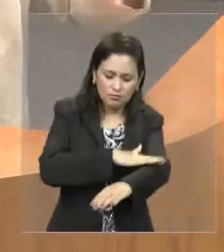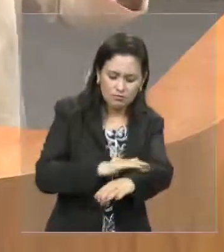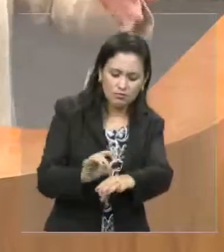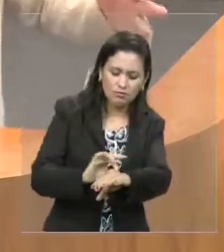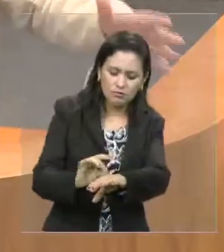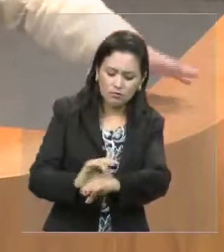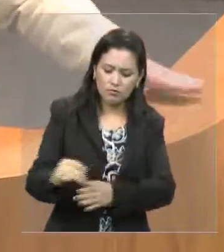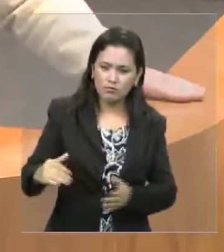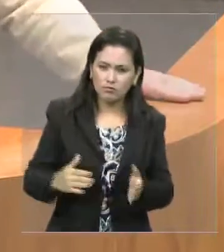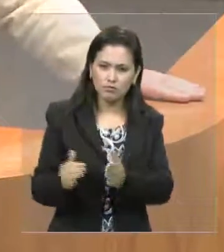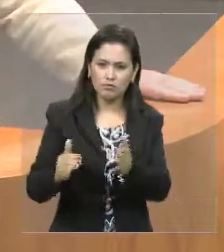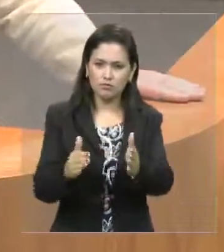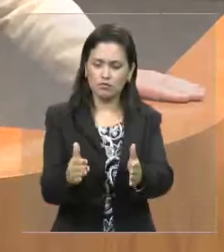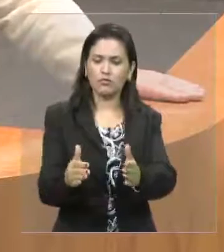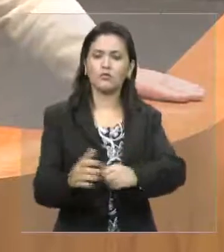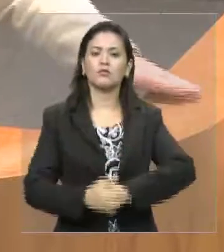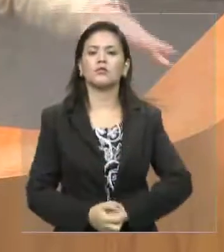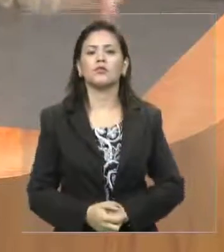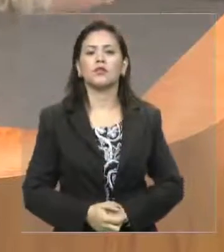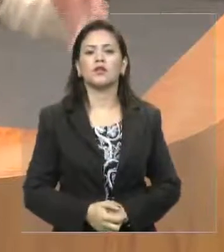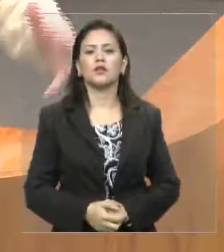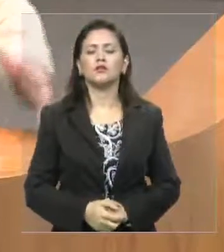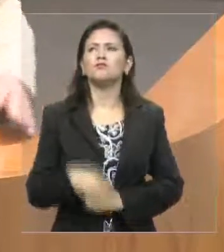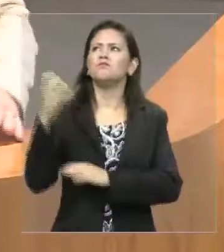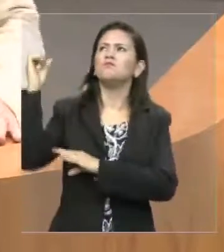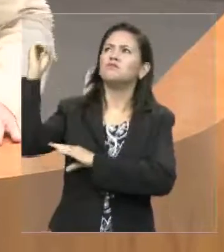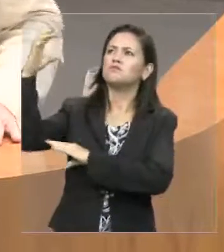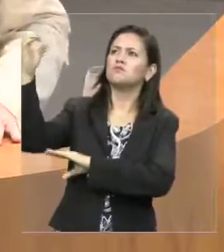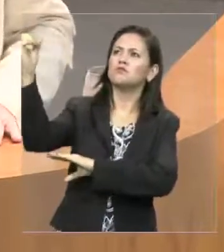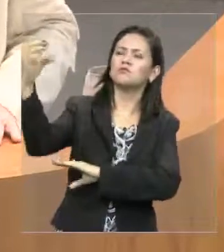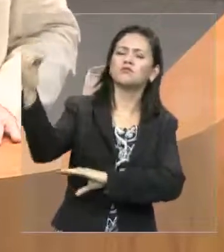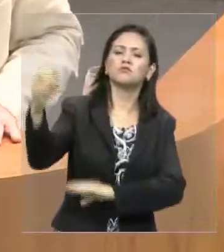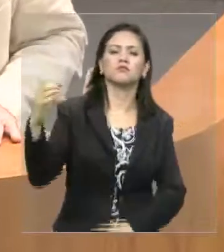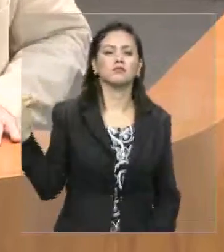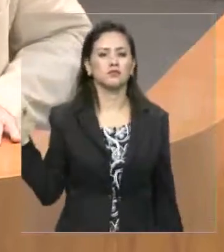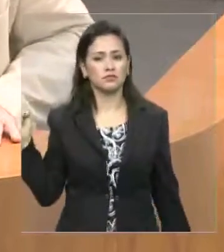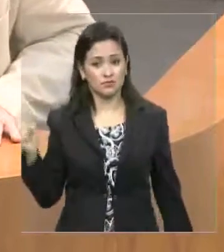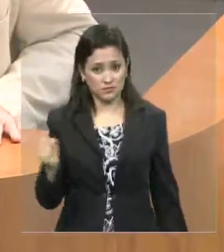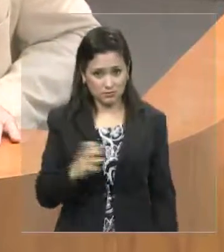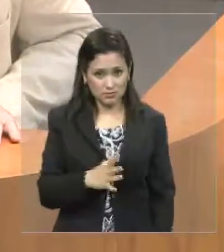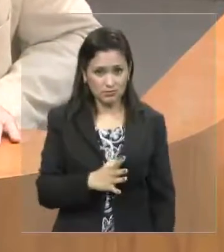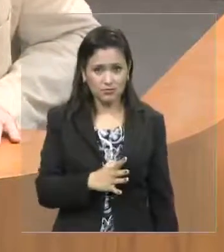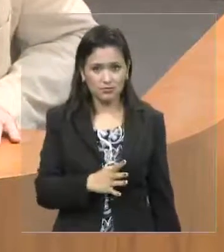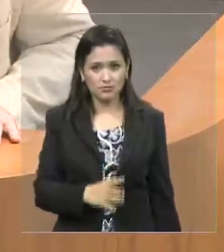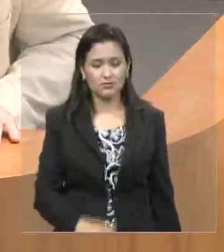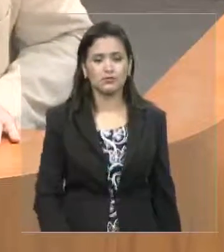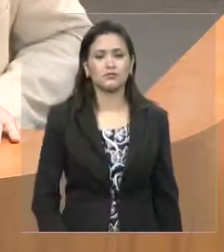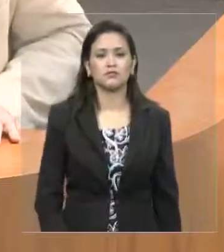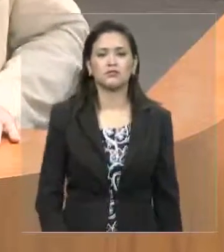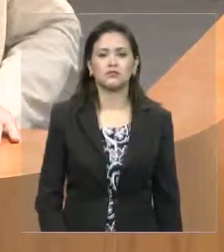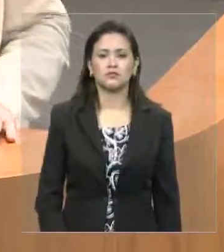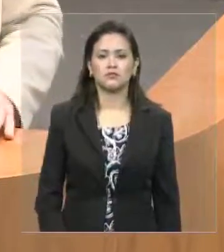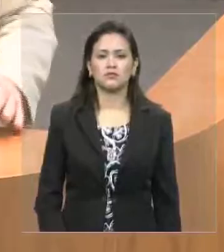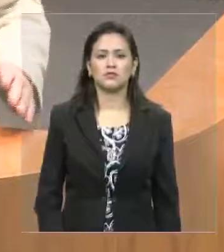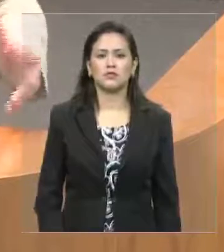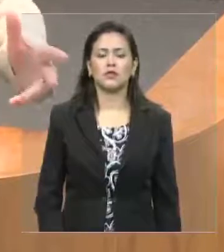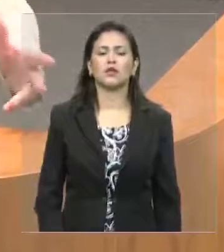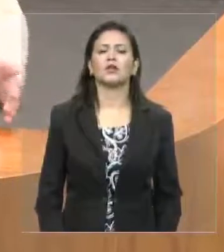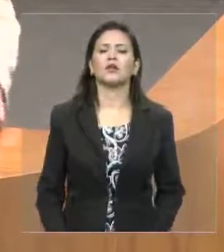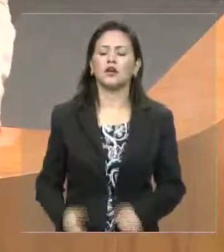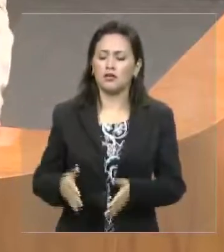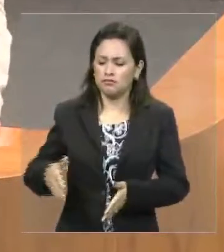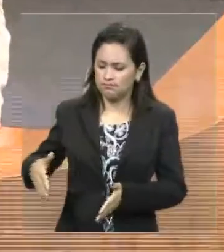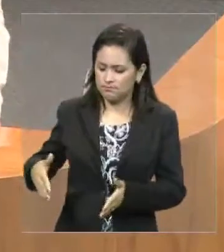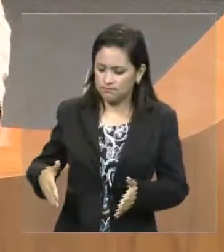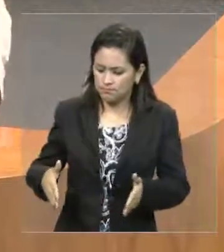bairro totalmente urbanizado, com iluminação nova, com calçadas, meio-fio,